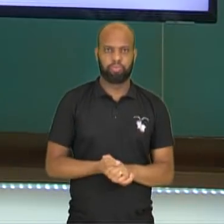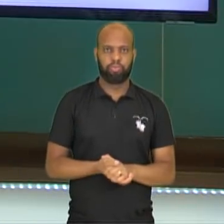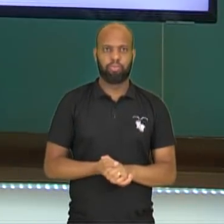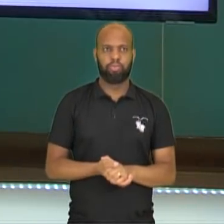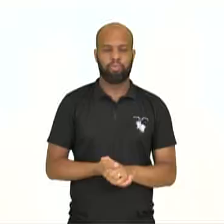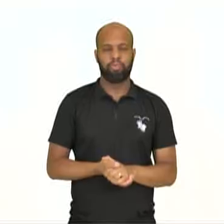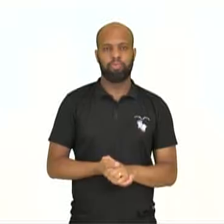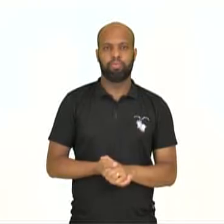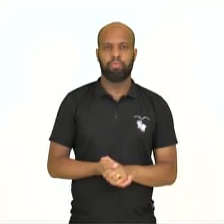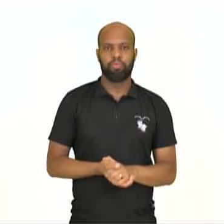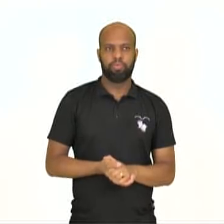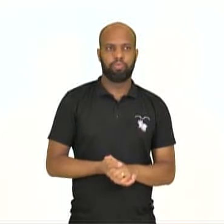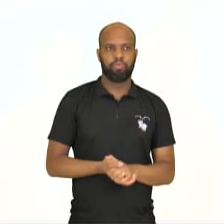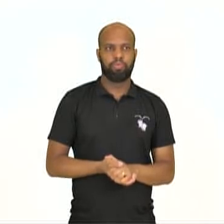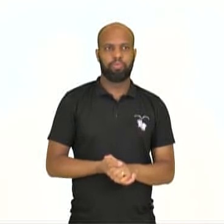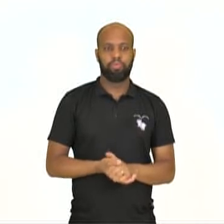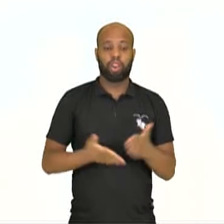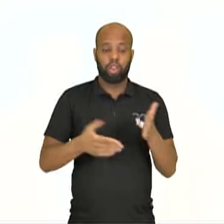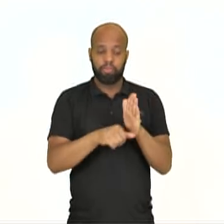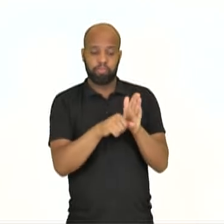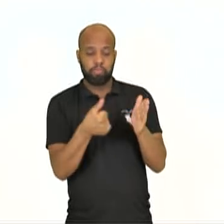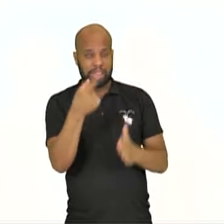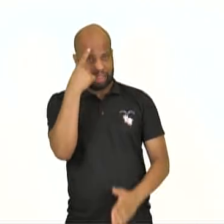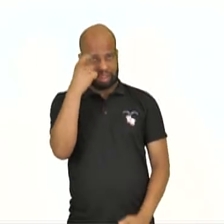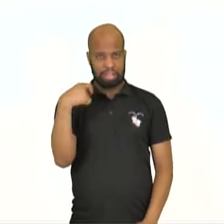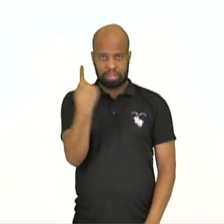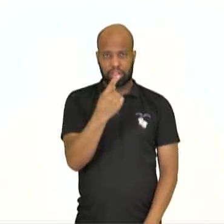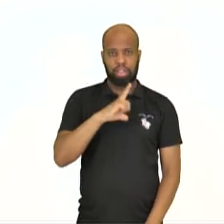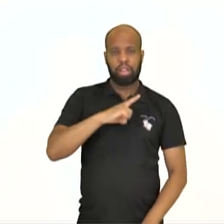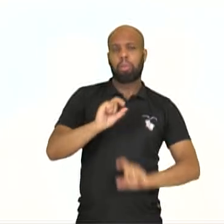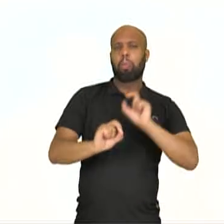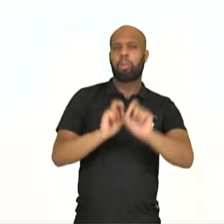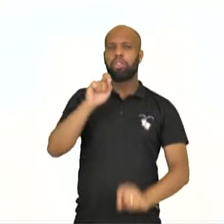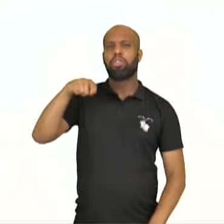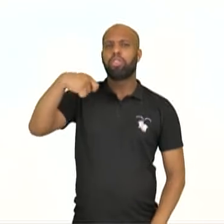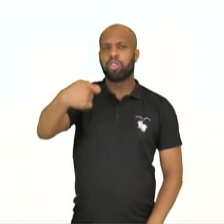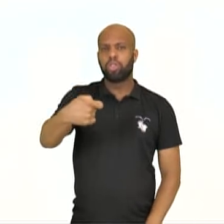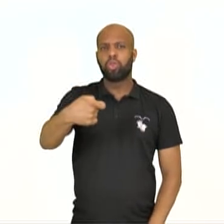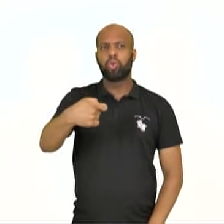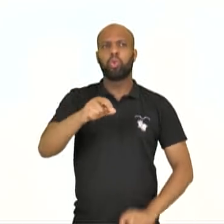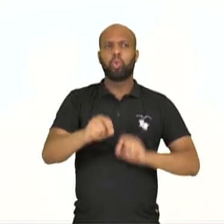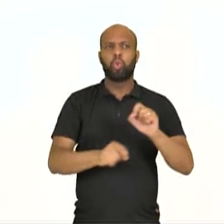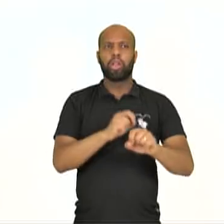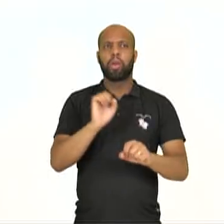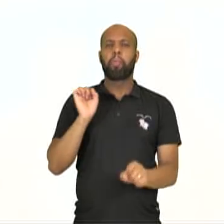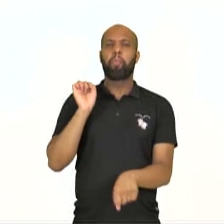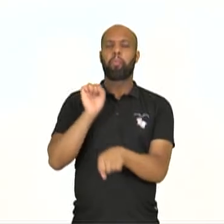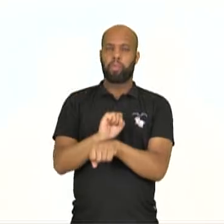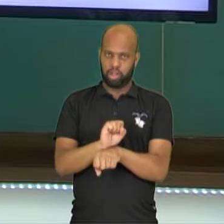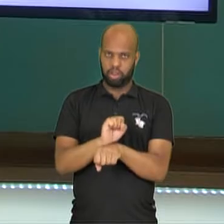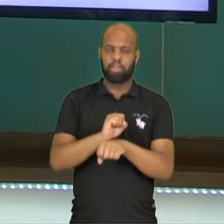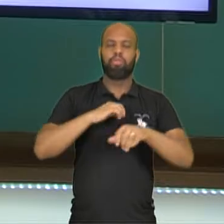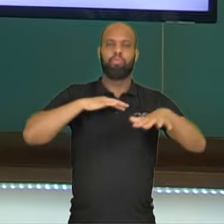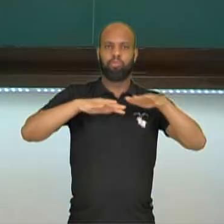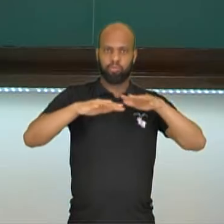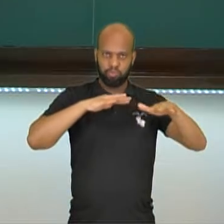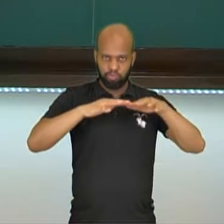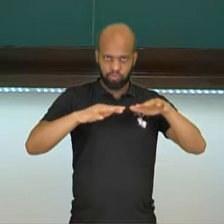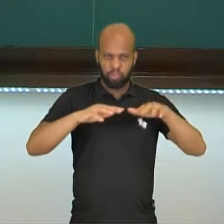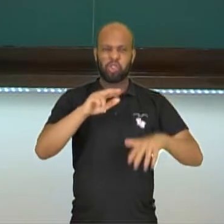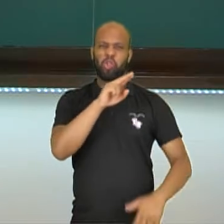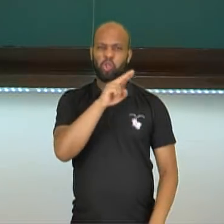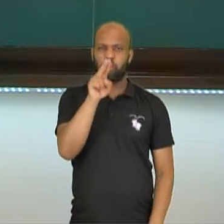queridos. A primeira ideia que a gente tem aqui é sobre a questão do repouso-movimento. Isso é uma